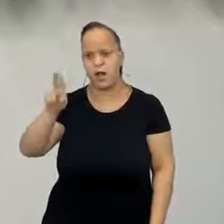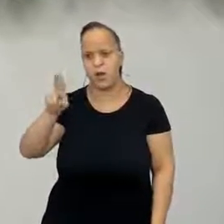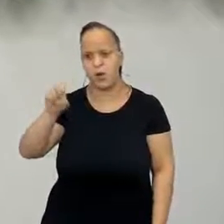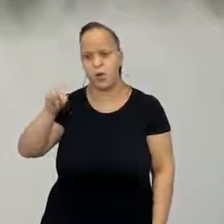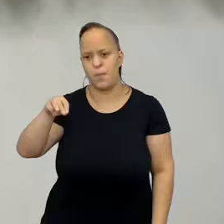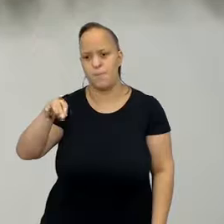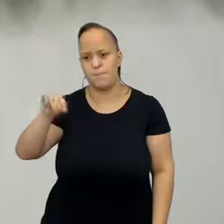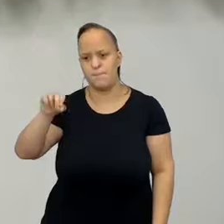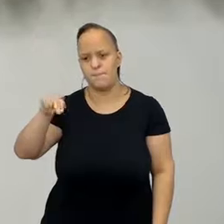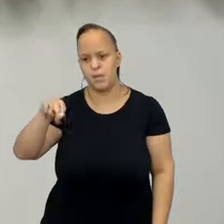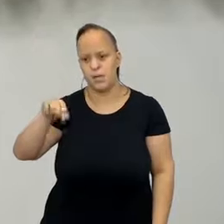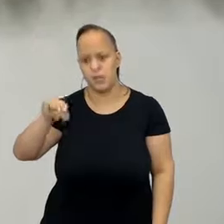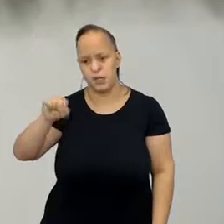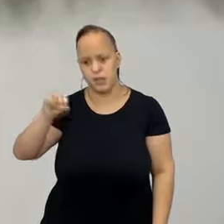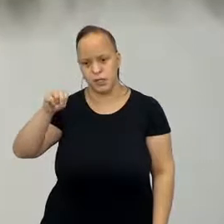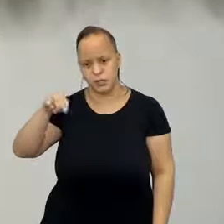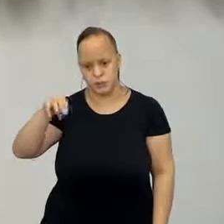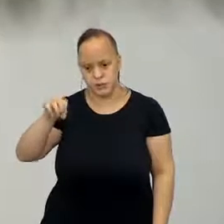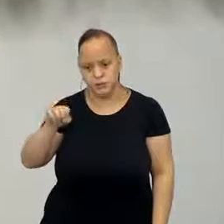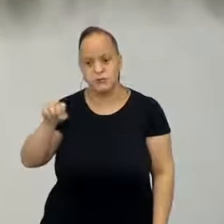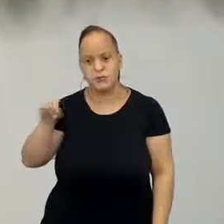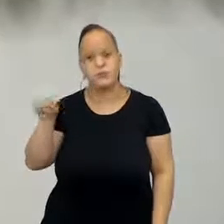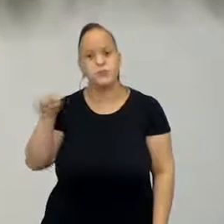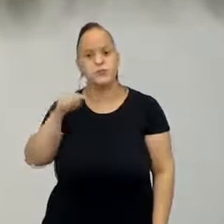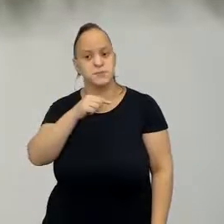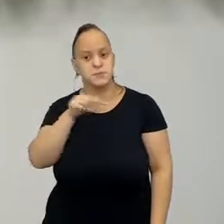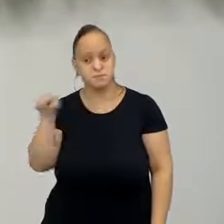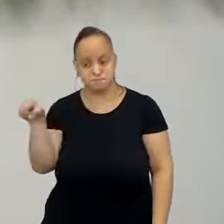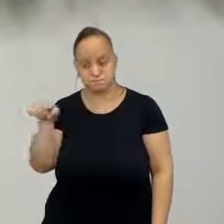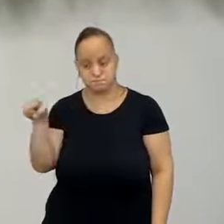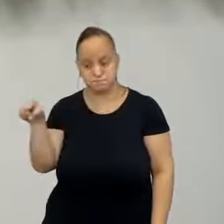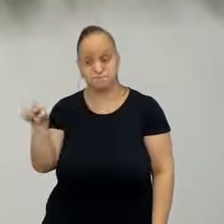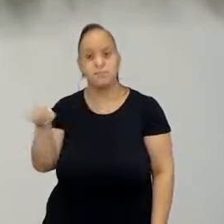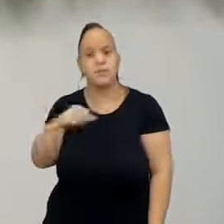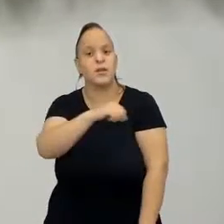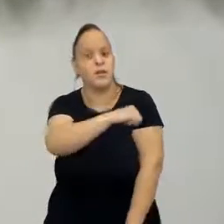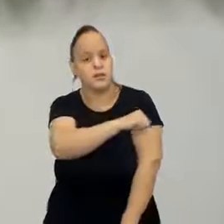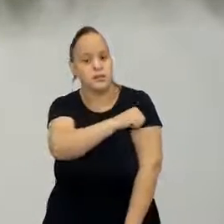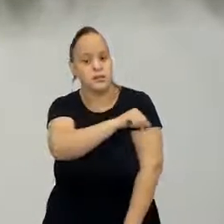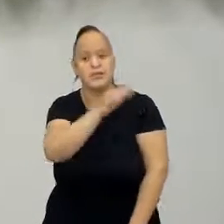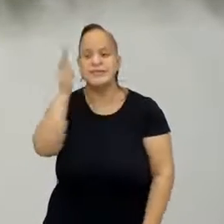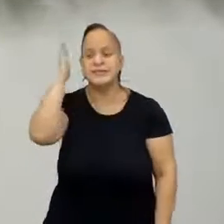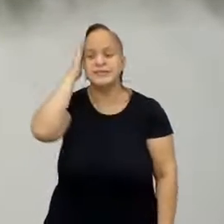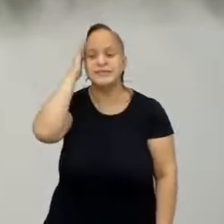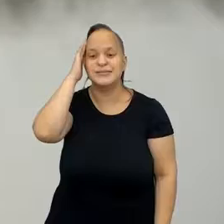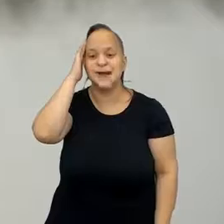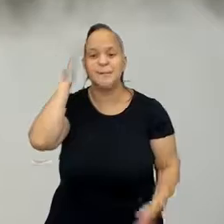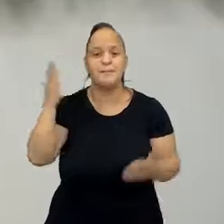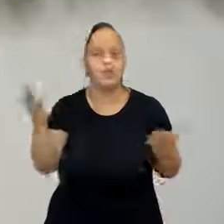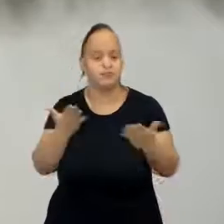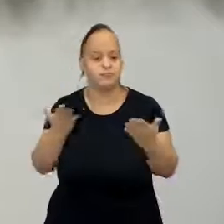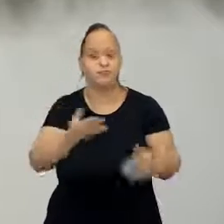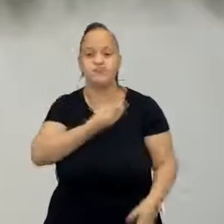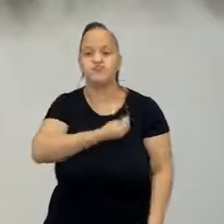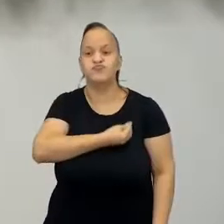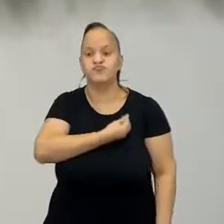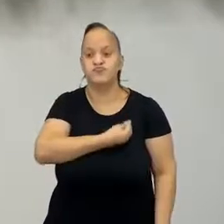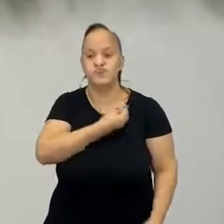essa pesquisa, ele consegue já se situar no momento atual, no momento da contemporaneidade, daquilo que está